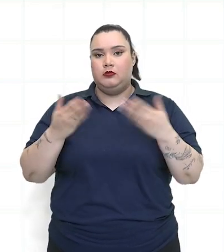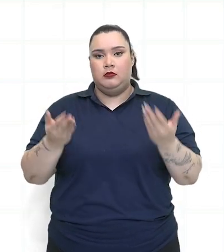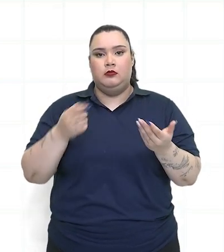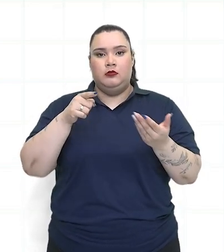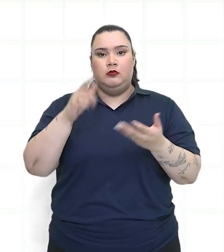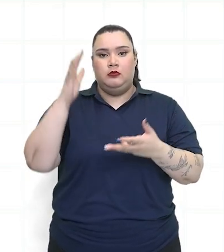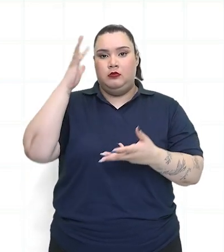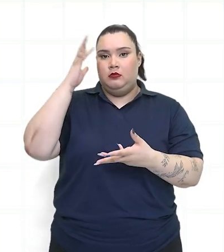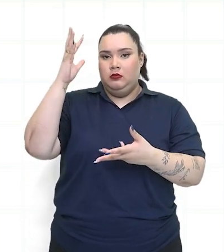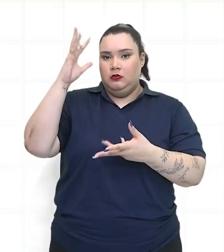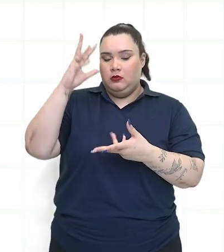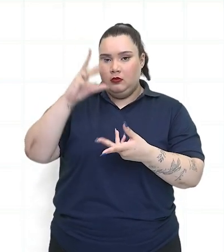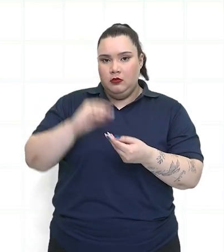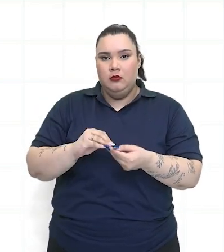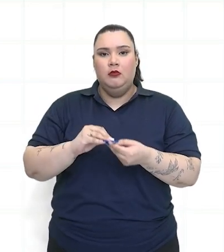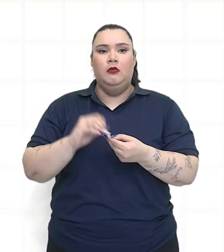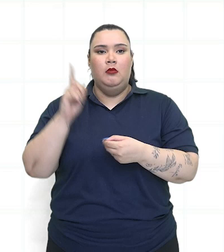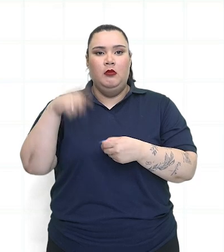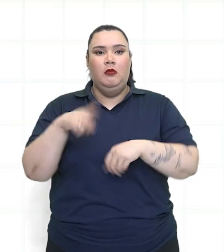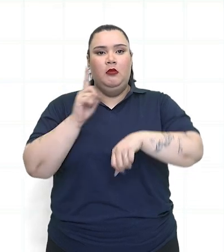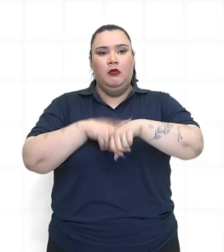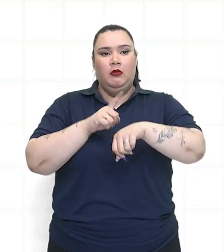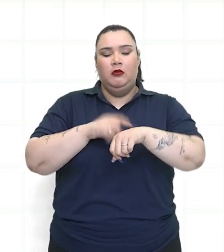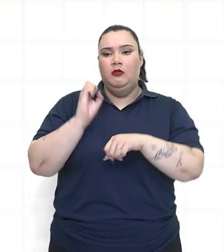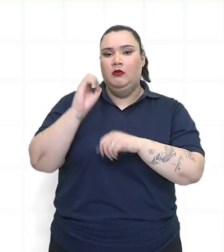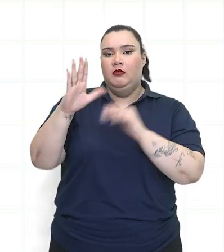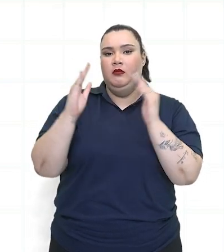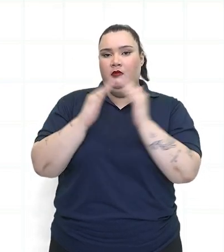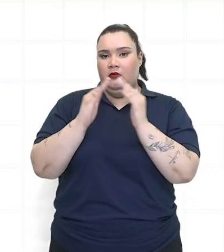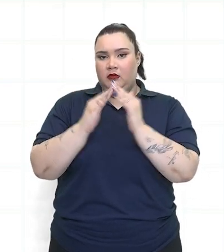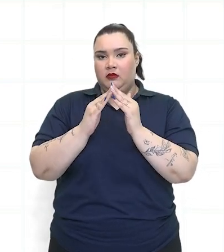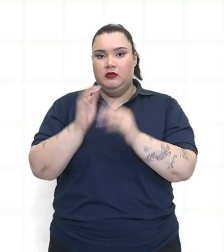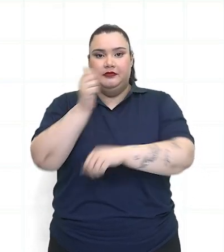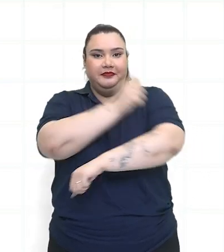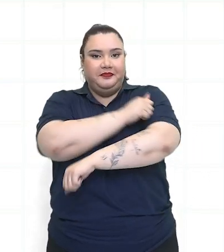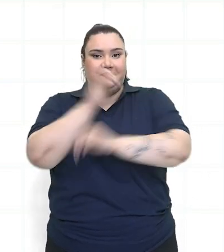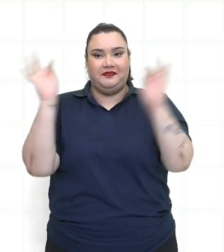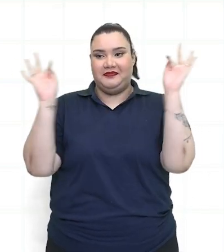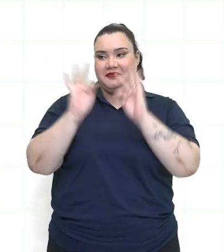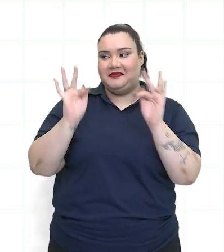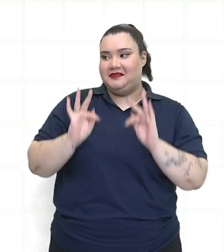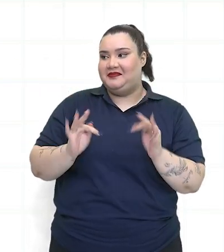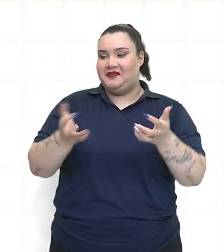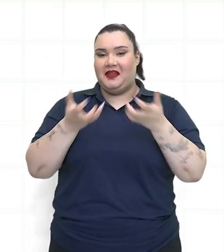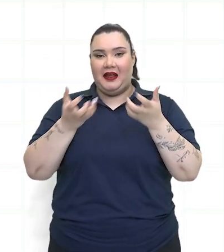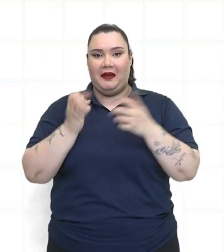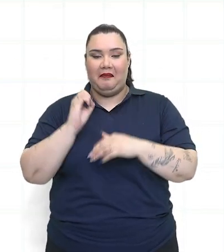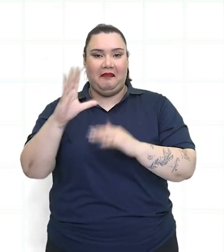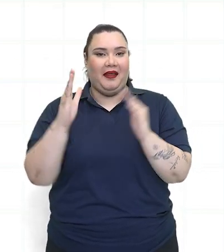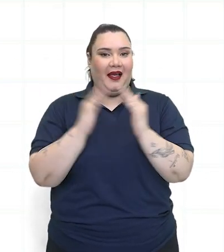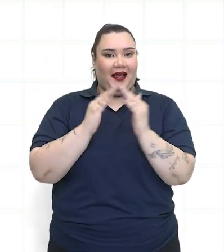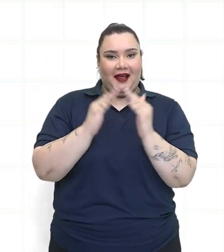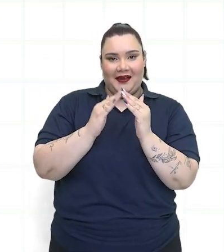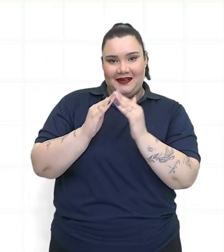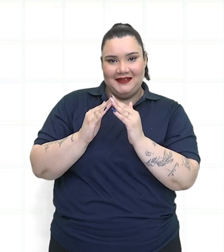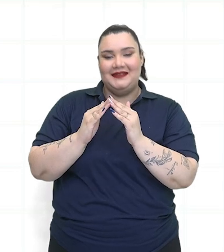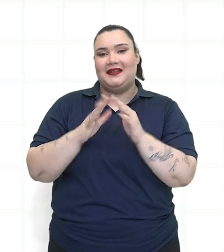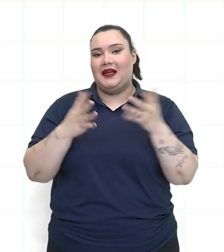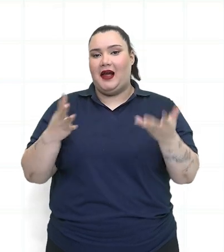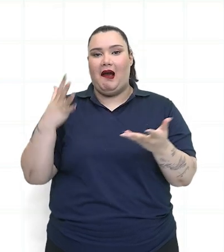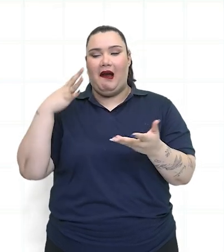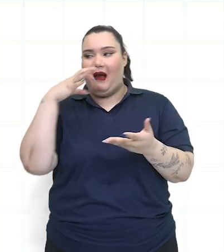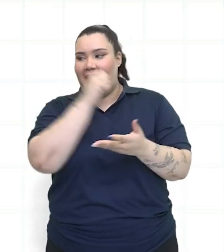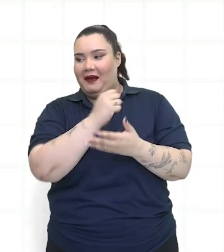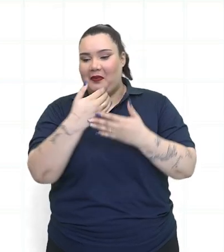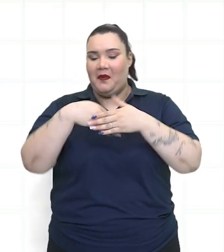você deduziu que é hora de ir embora. E a alegria do aluno, eba! Rapidamente guarda o